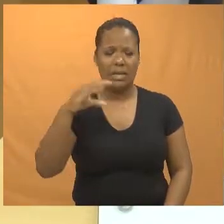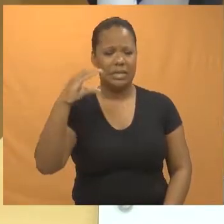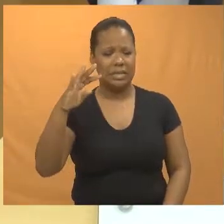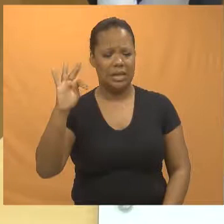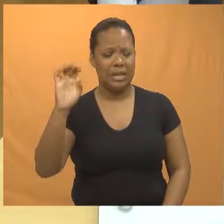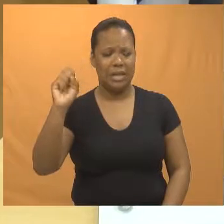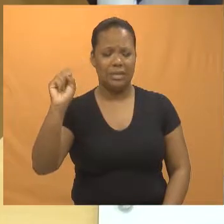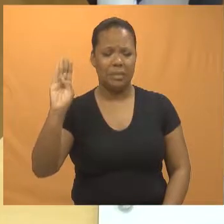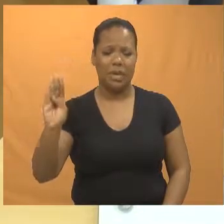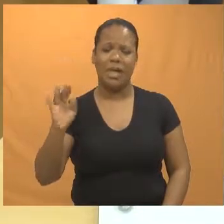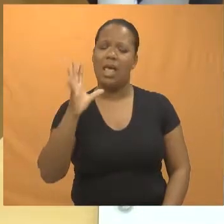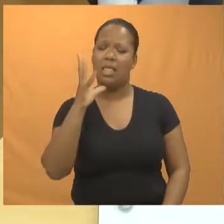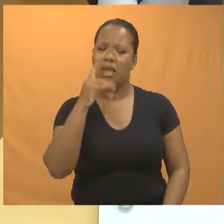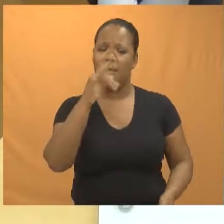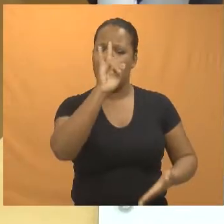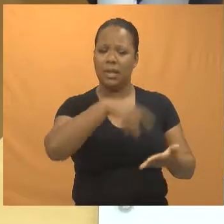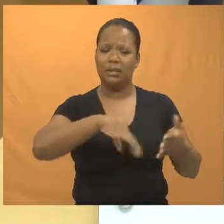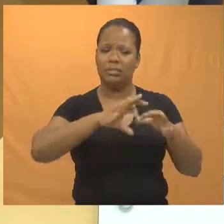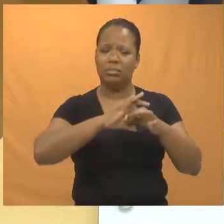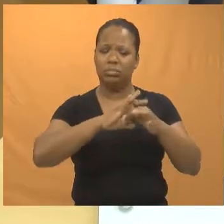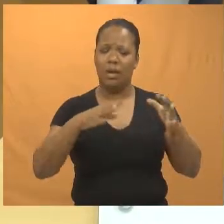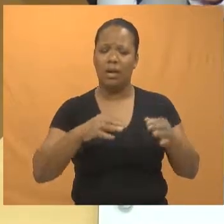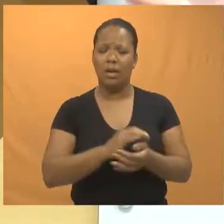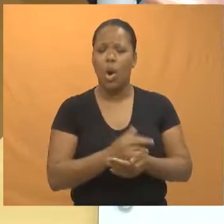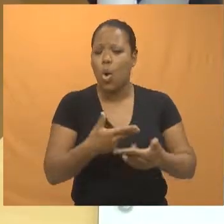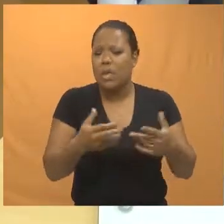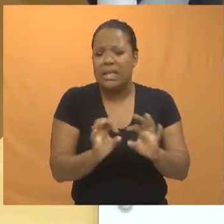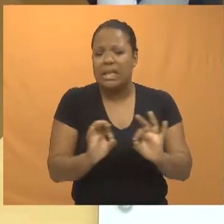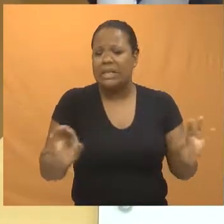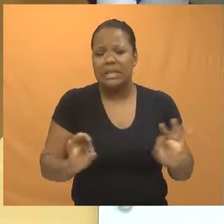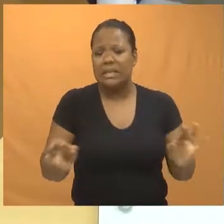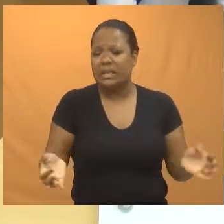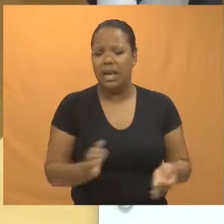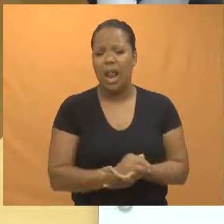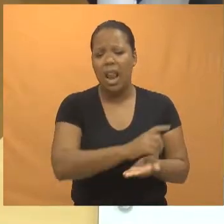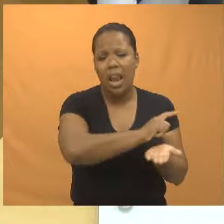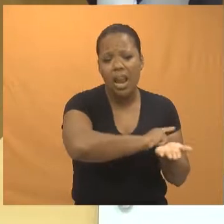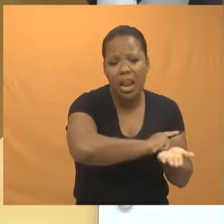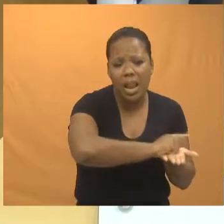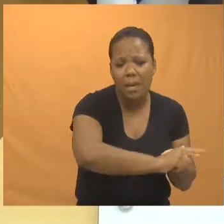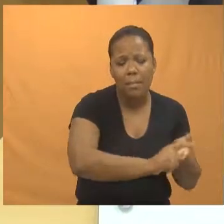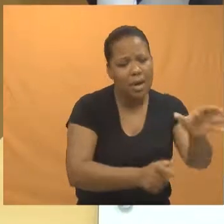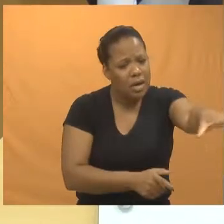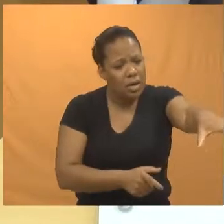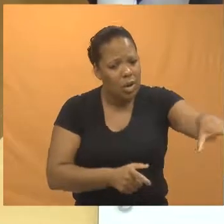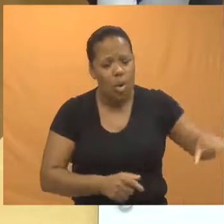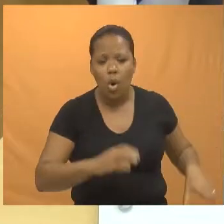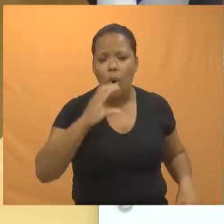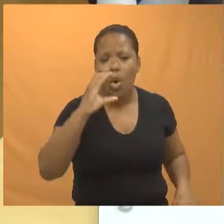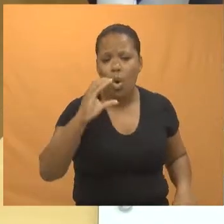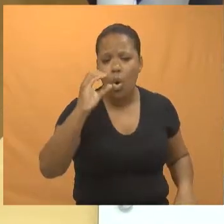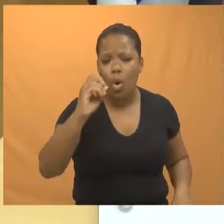tem demorado para emitir uma licença para uma simples limpeza, né, de um córrego